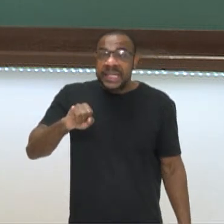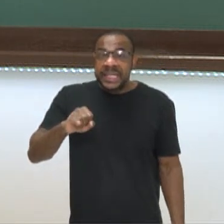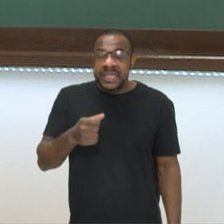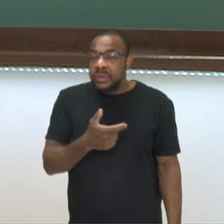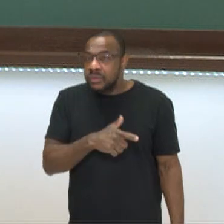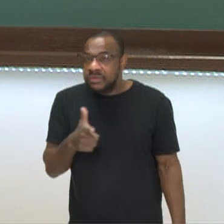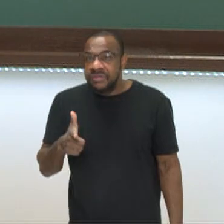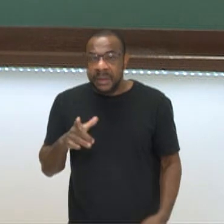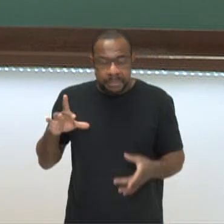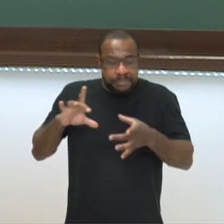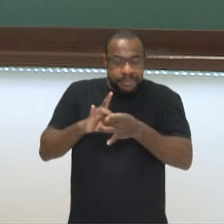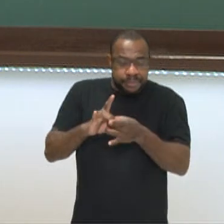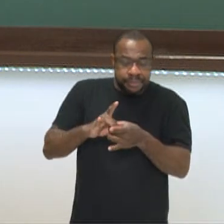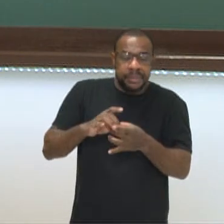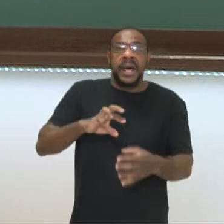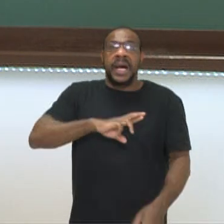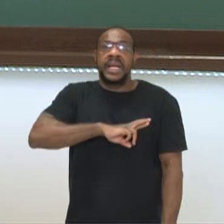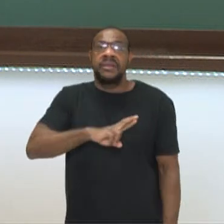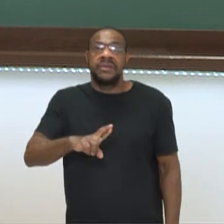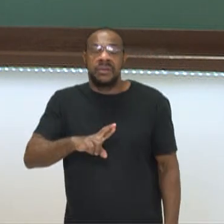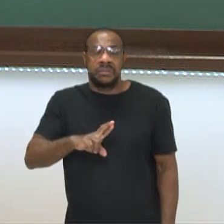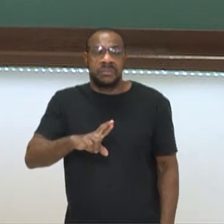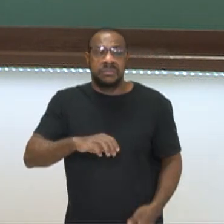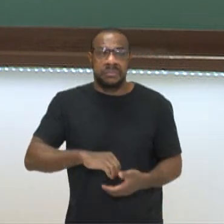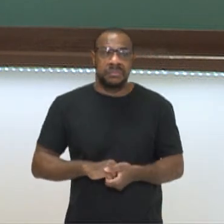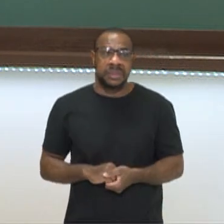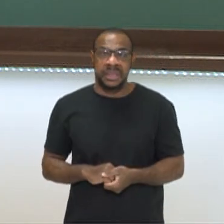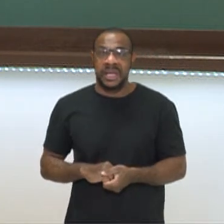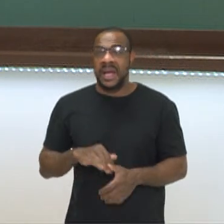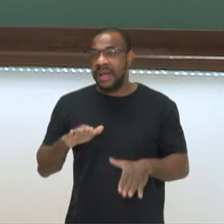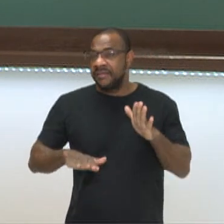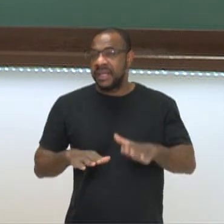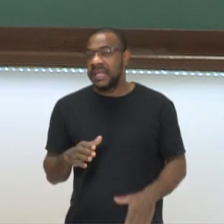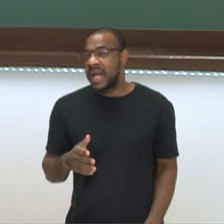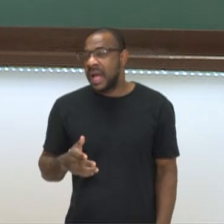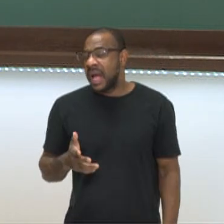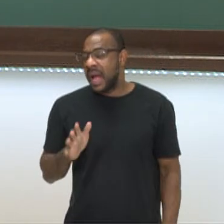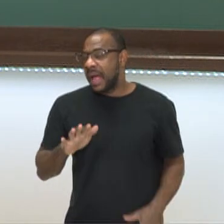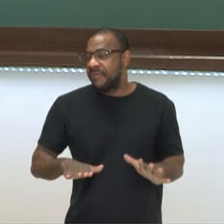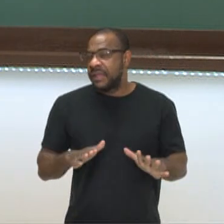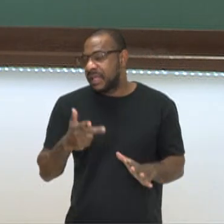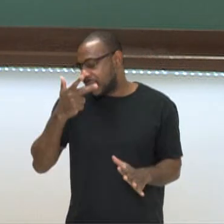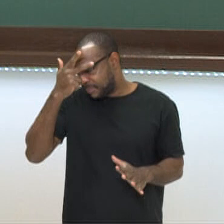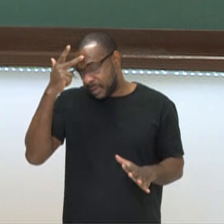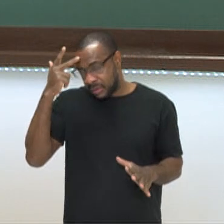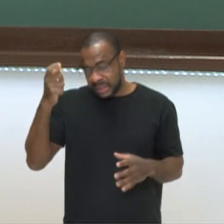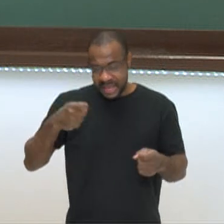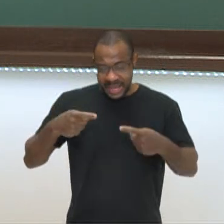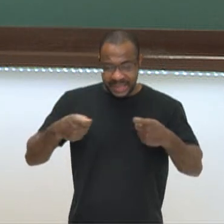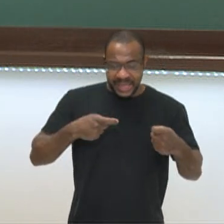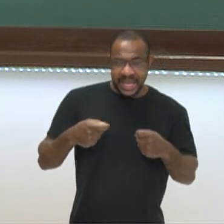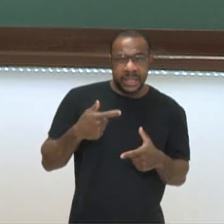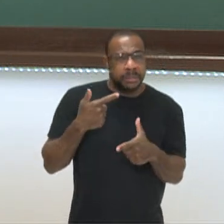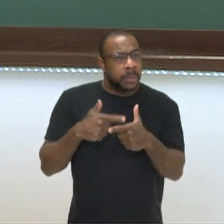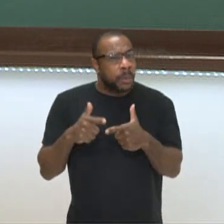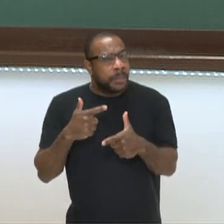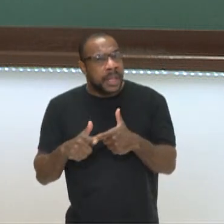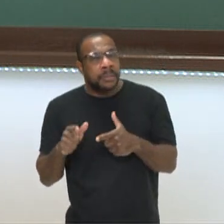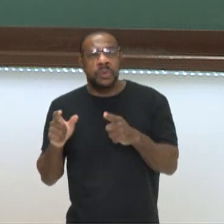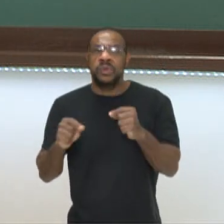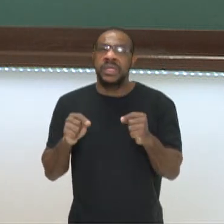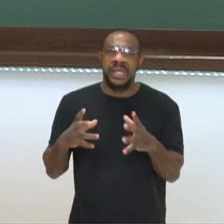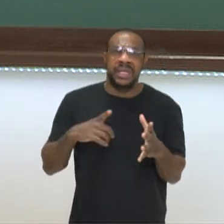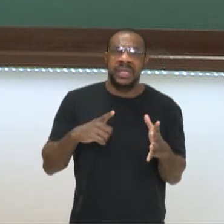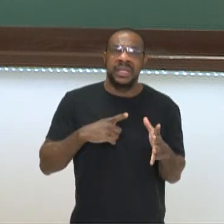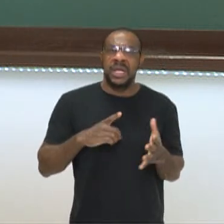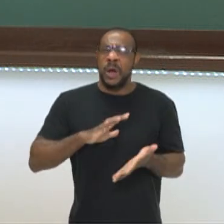religiões. Como começamos a nossa aula, quando eu disse que muitas vezes as guerras, os conflitos, as